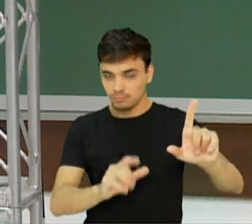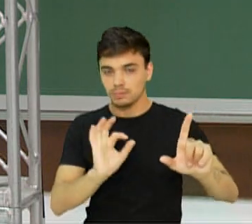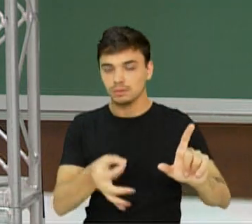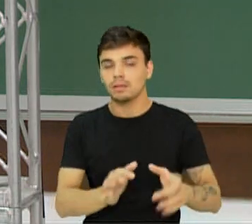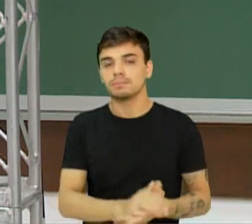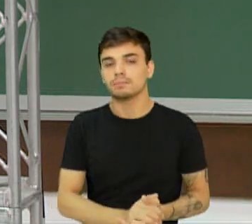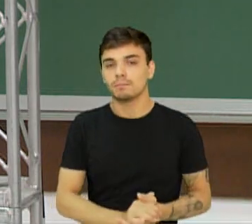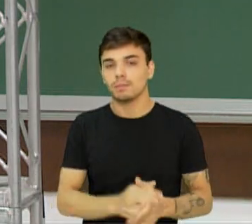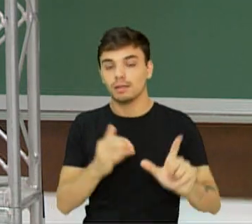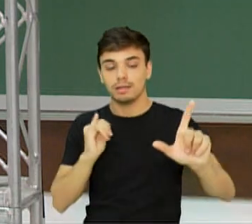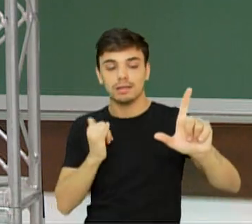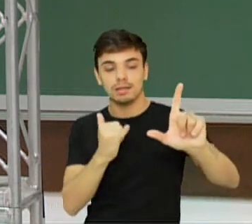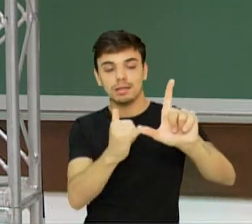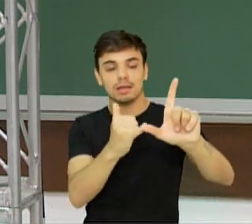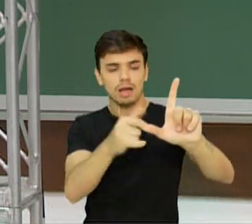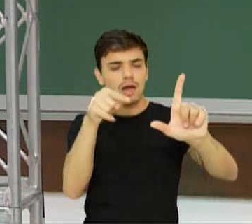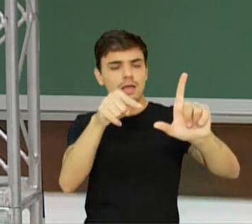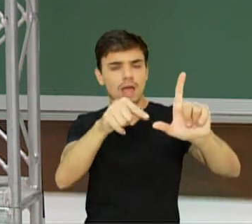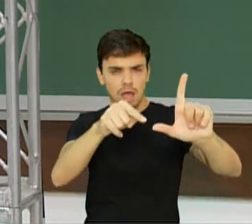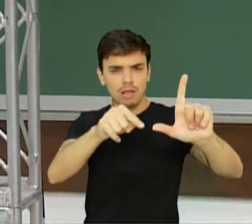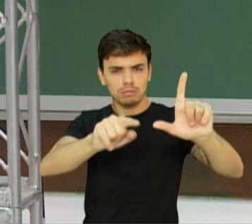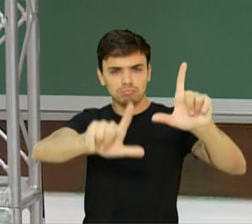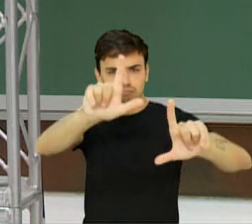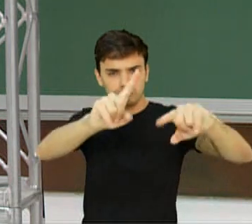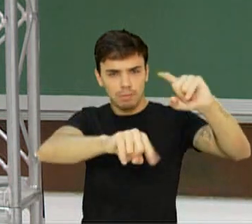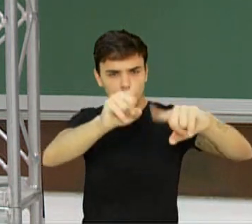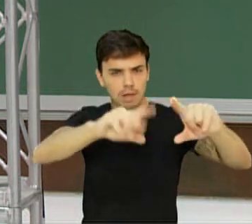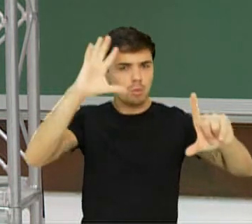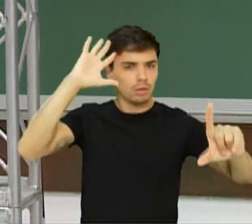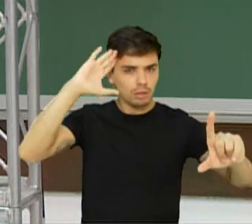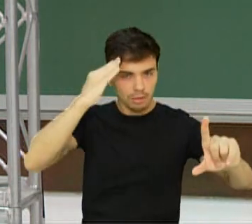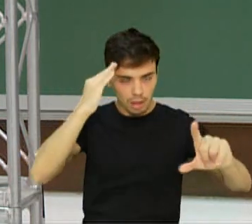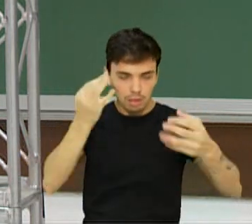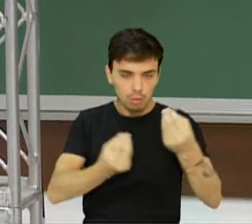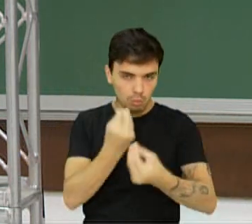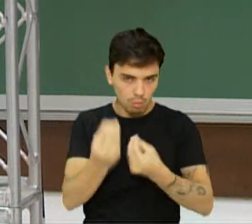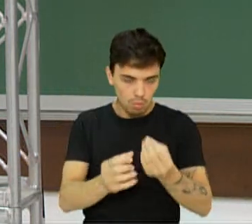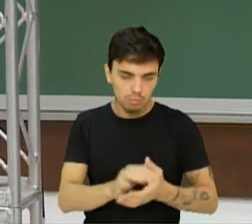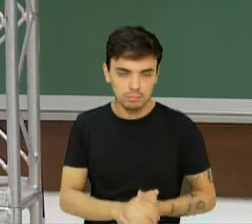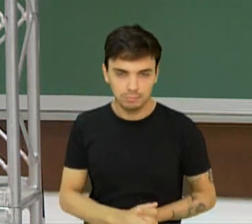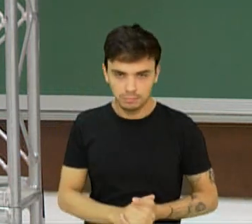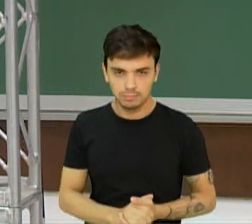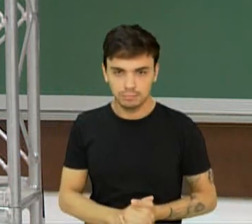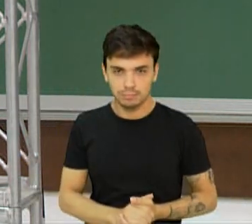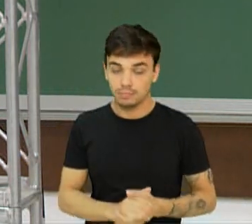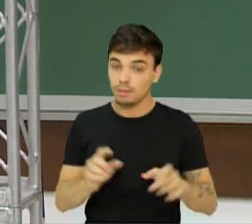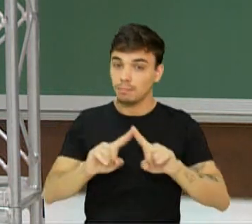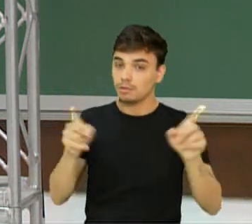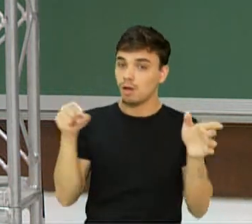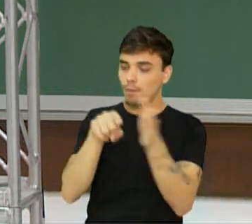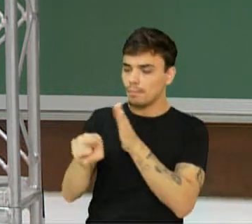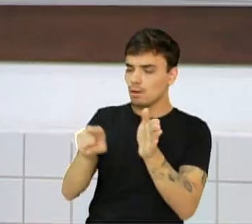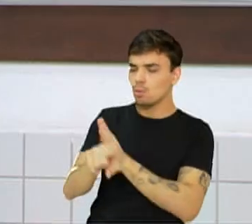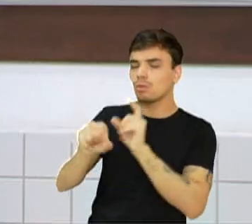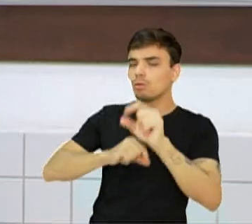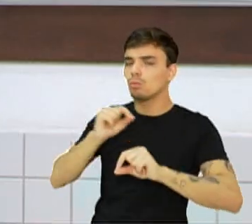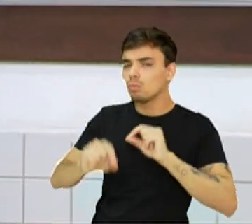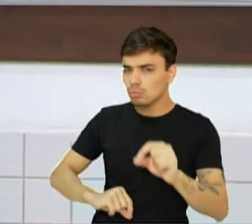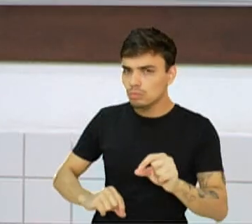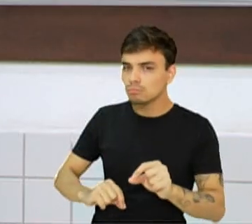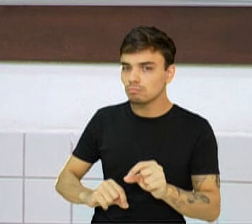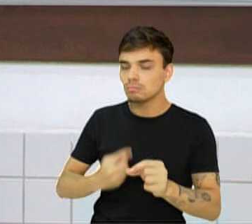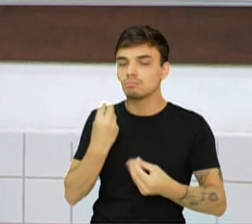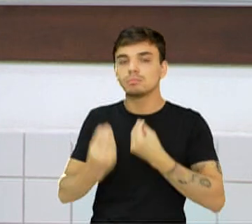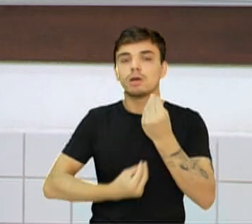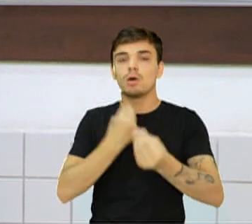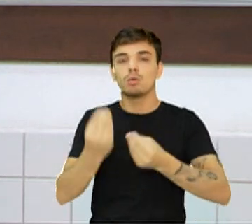estímulo vai ser interpretado pelo aparelho para ele fazer a tarefa, ok? Então, mas a pergunta é a seguinte: como é que